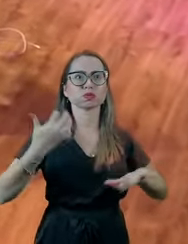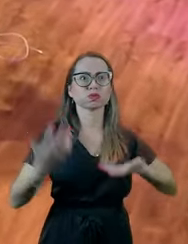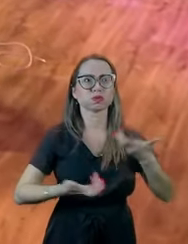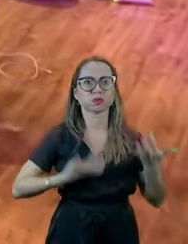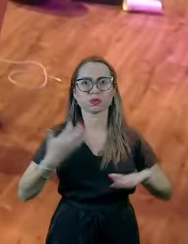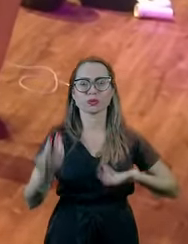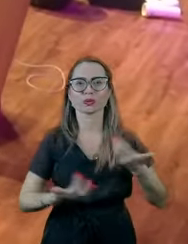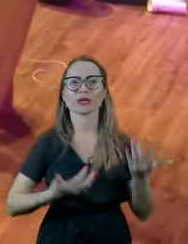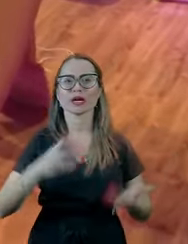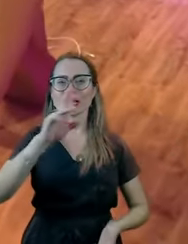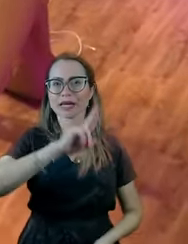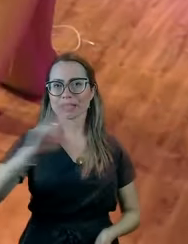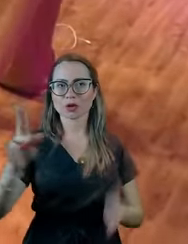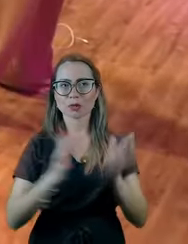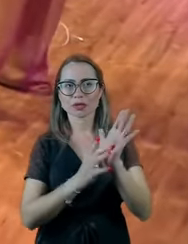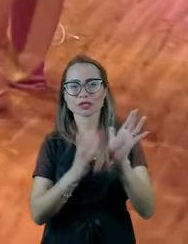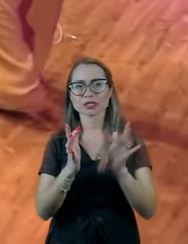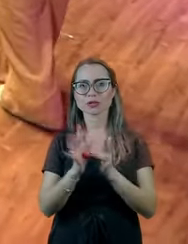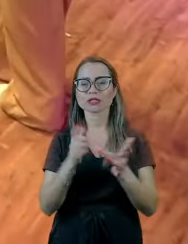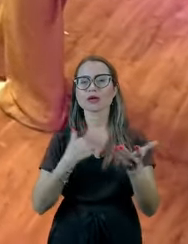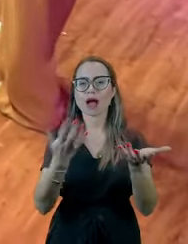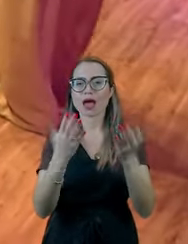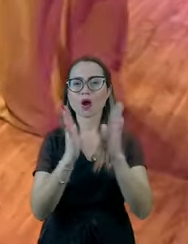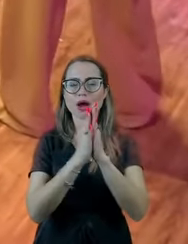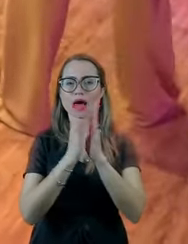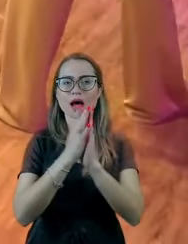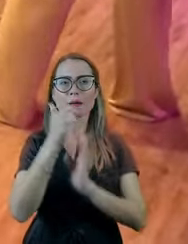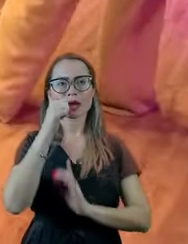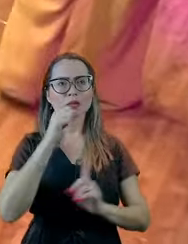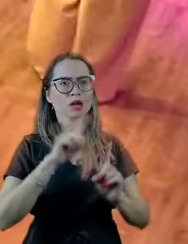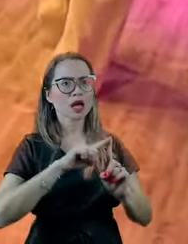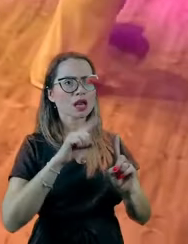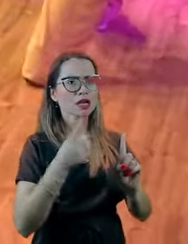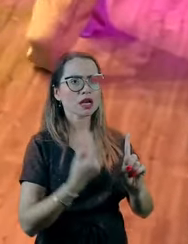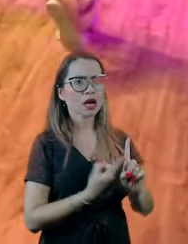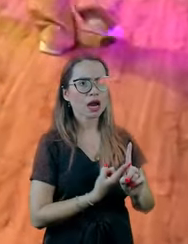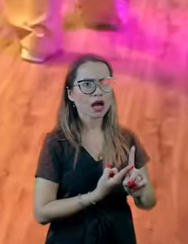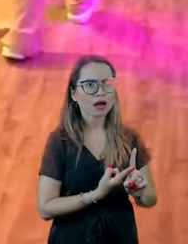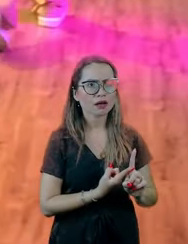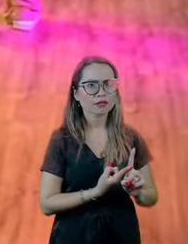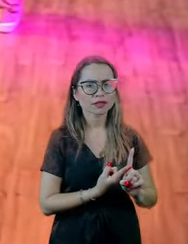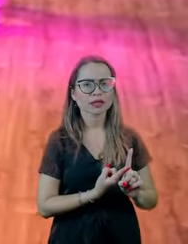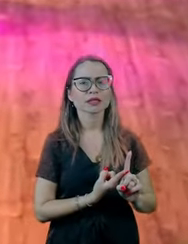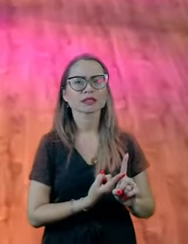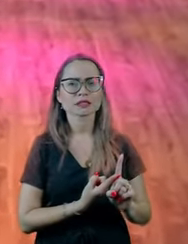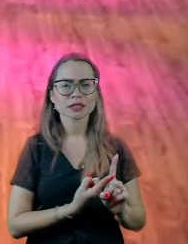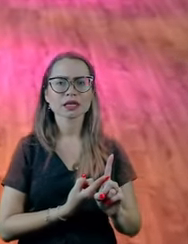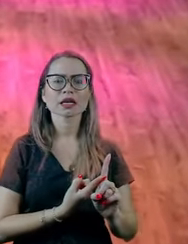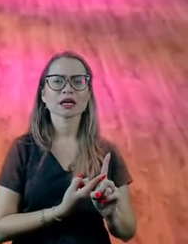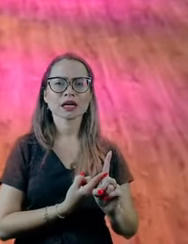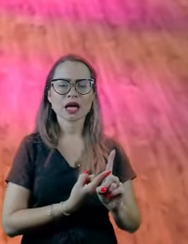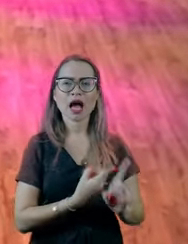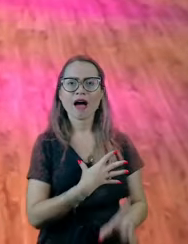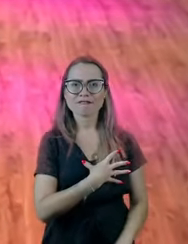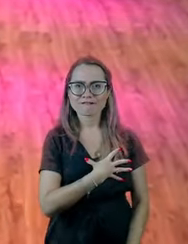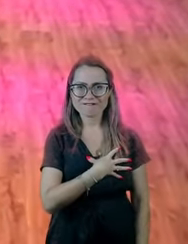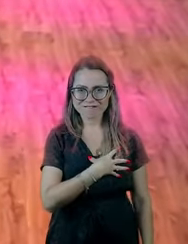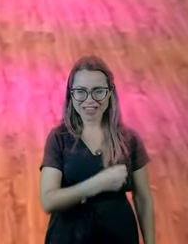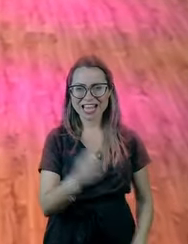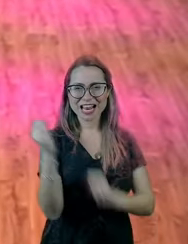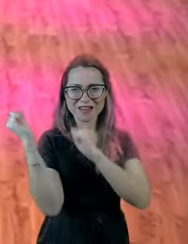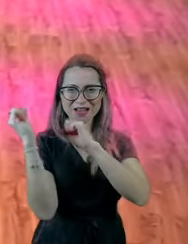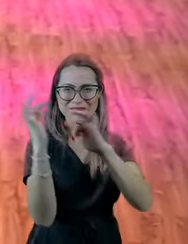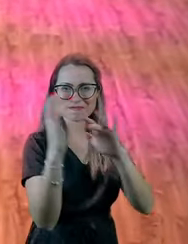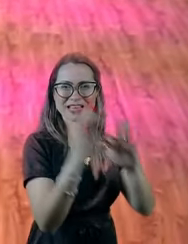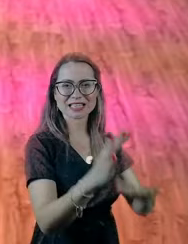agora da Sara. E quero aproveitar e orar pelas mulheres grávidas que estão aqui, aquelas que estão assistindo. Filho é portal. Talvez você